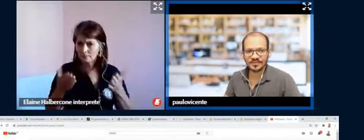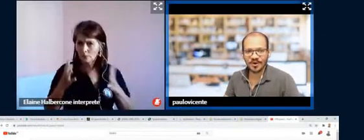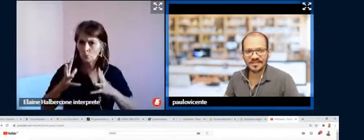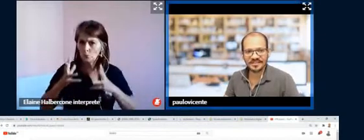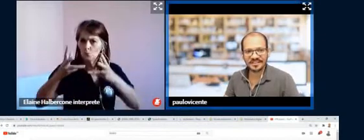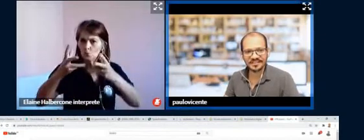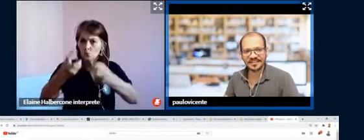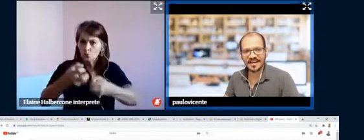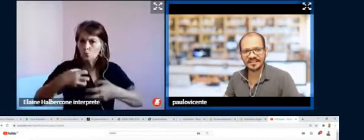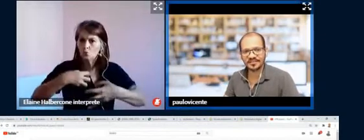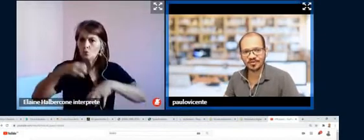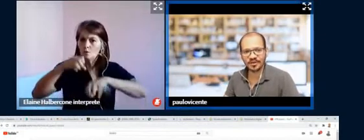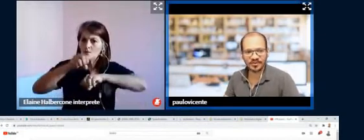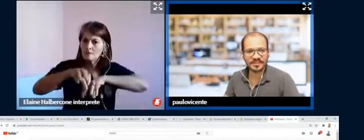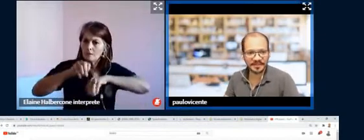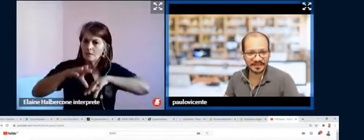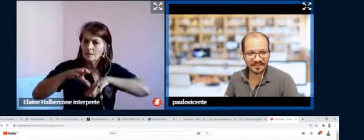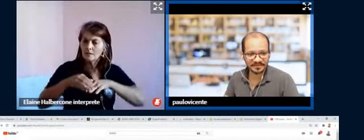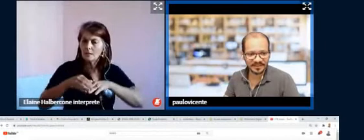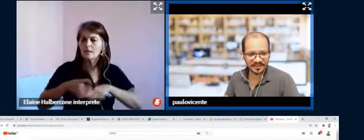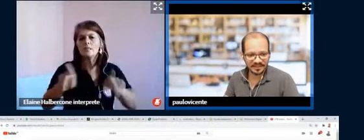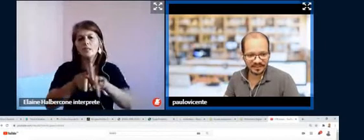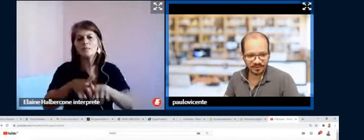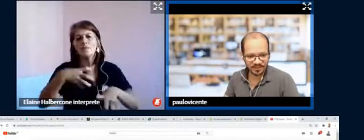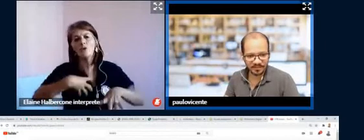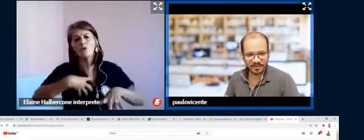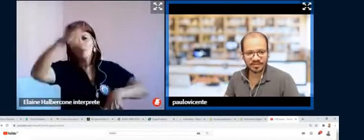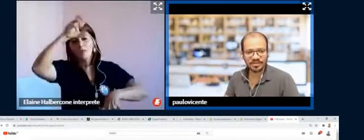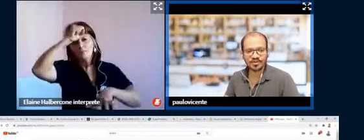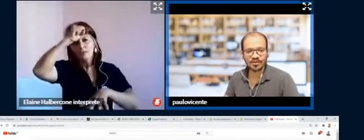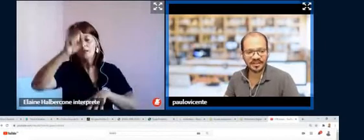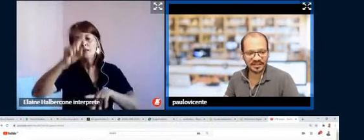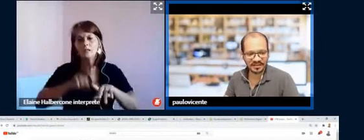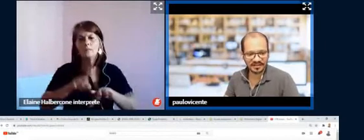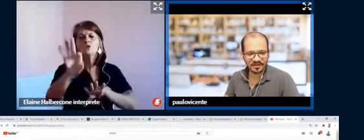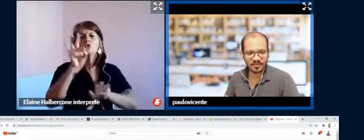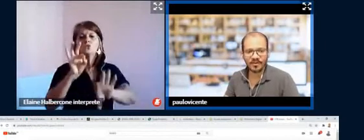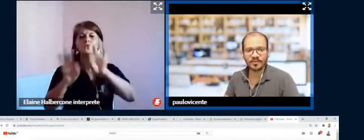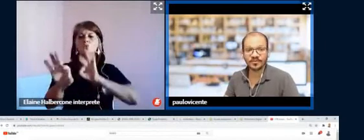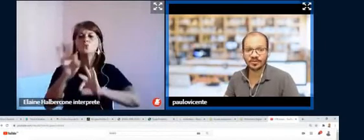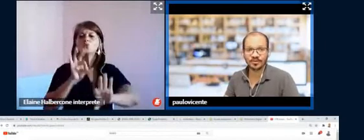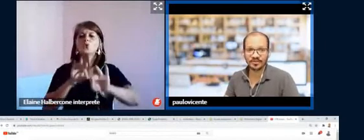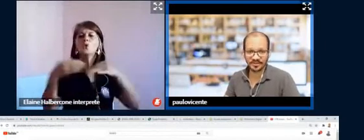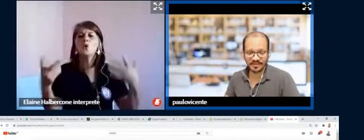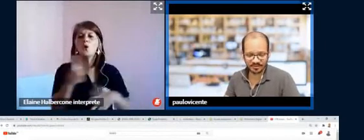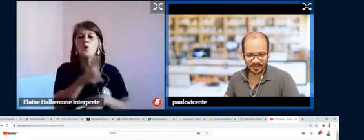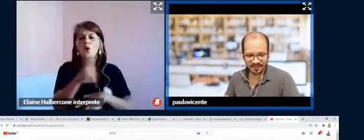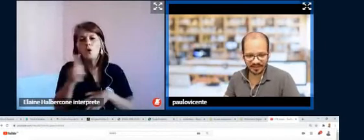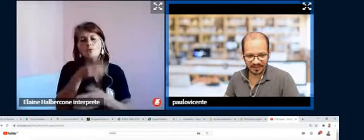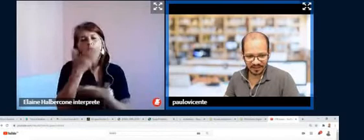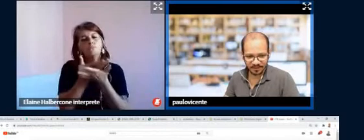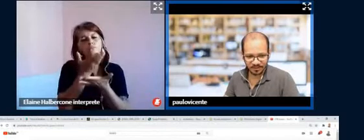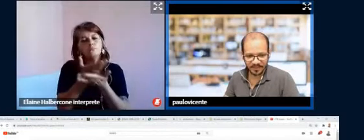as formas de ensinar, sua forma de aprender. Então você pode escolher qual é o professor que você vai